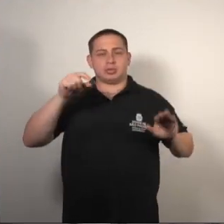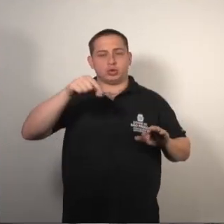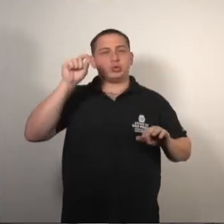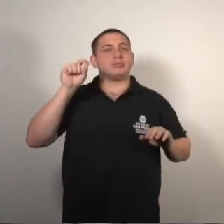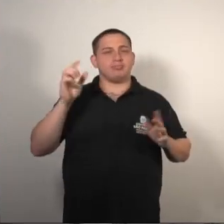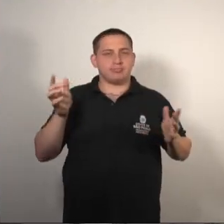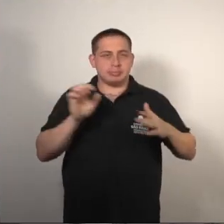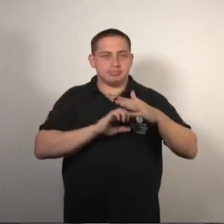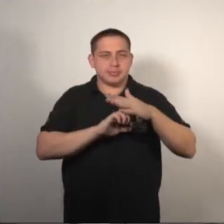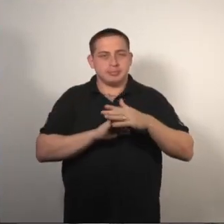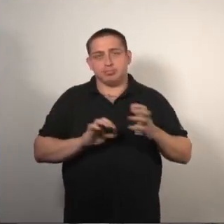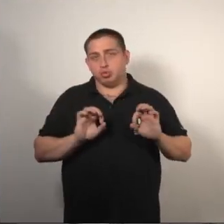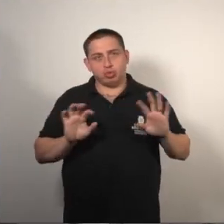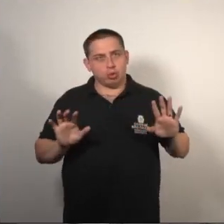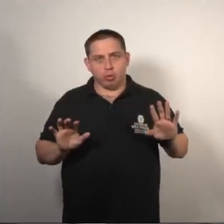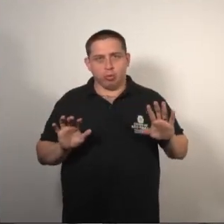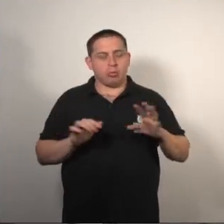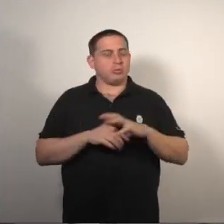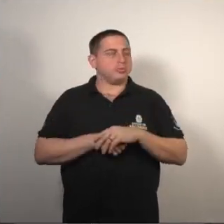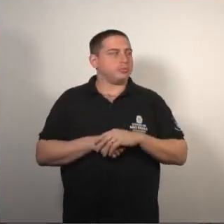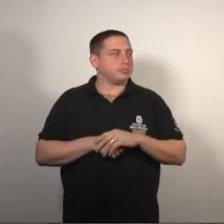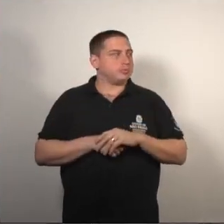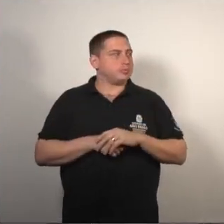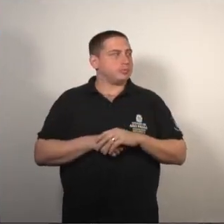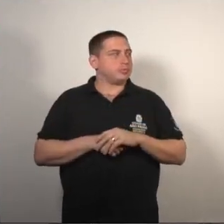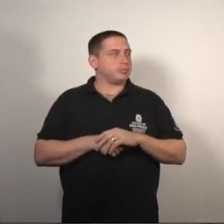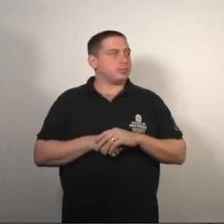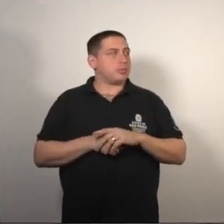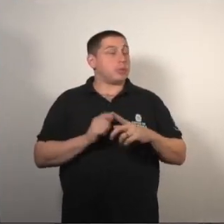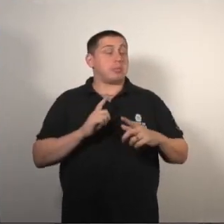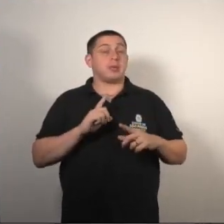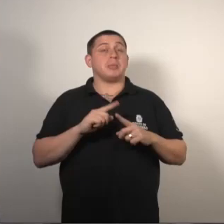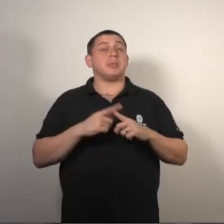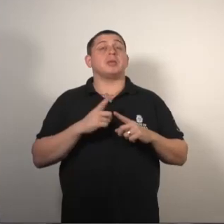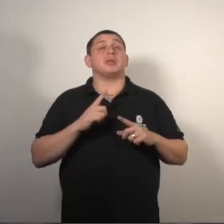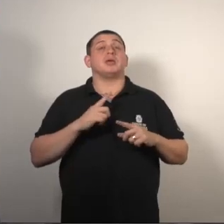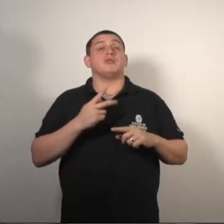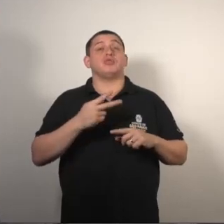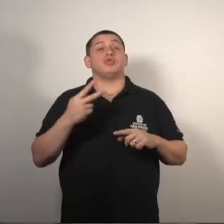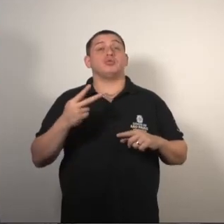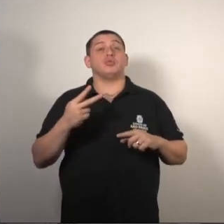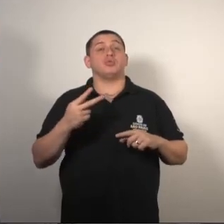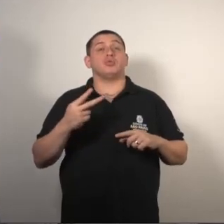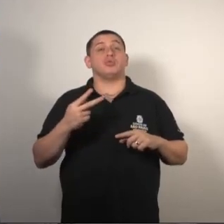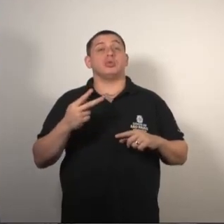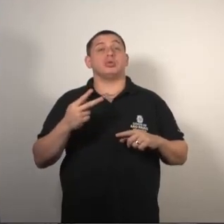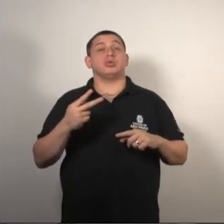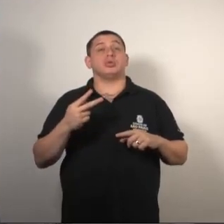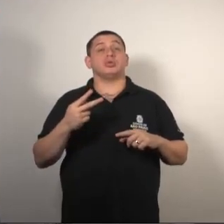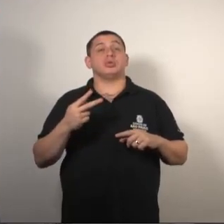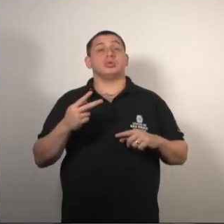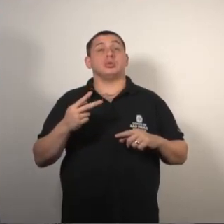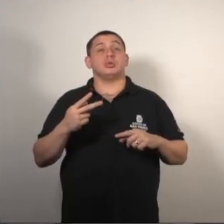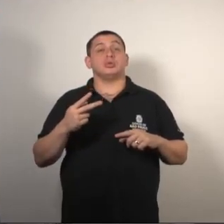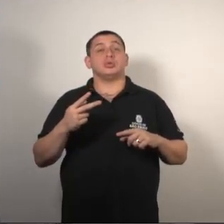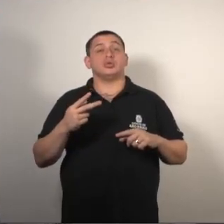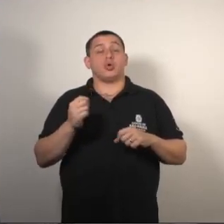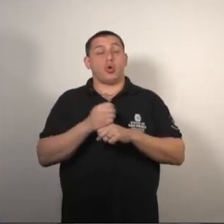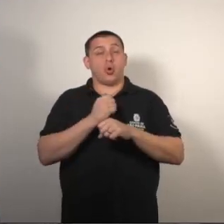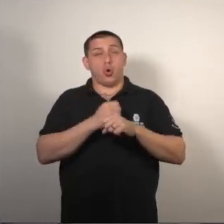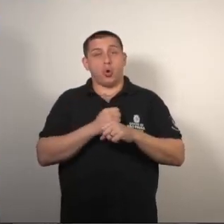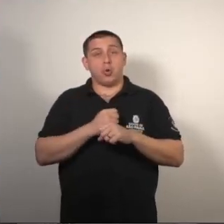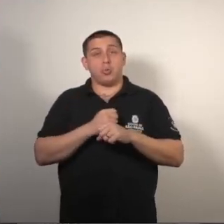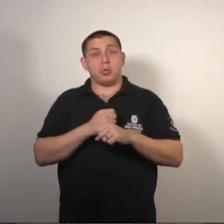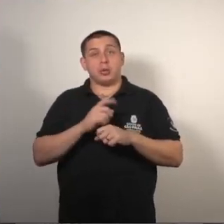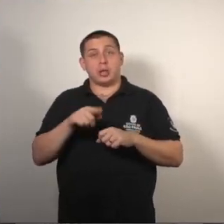Além dessas 125, nós temos ainda 22 obras em licitação que estão sendo feitas essas licitações